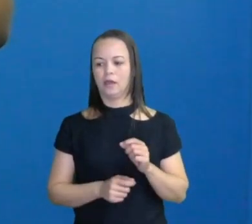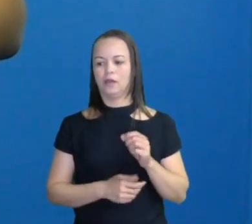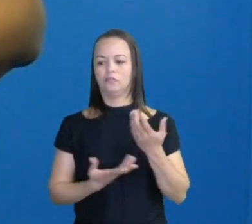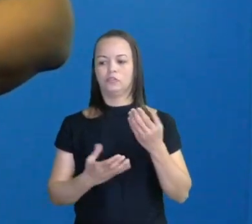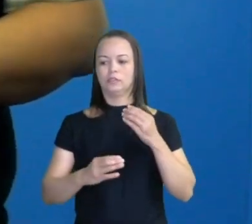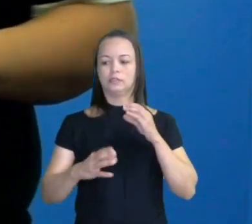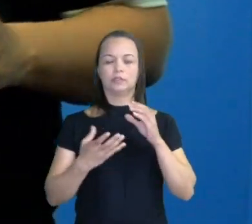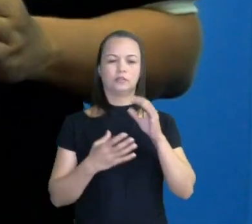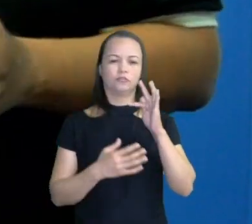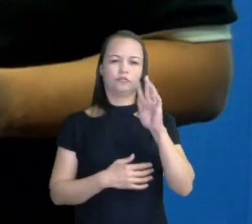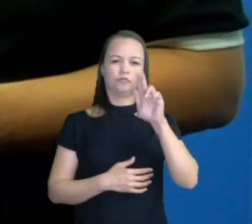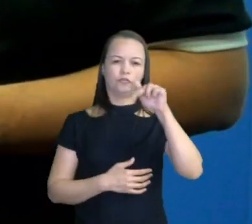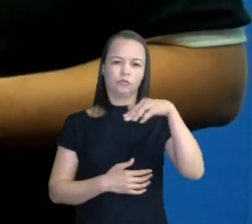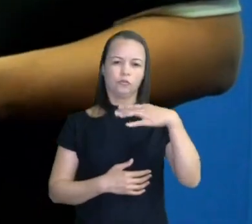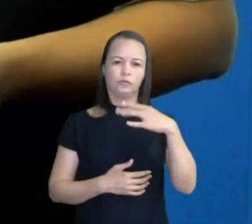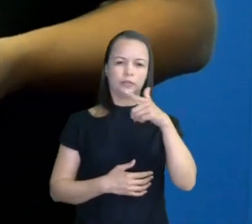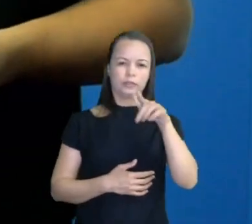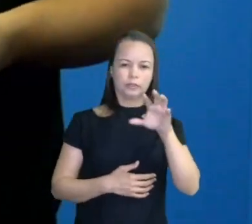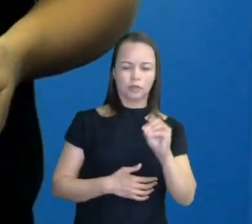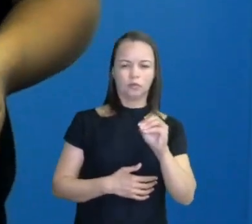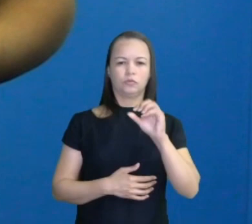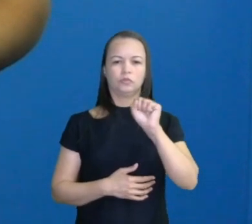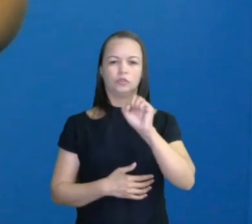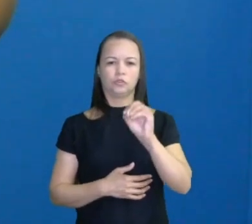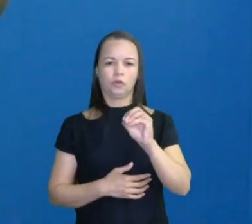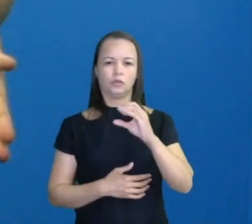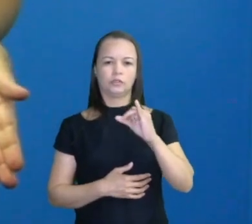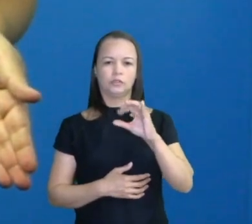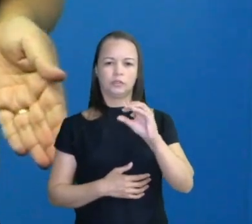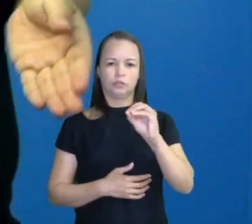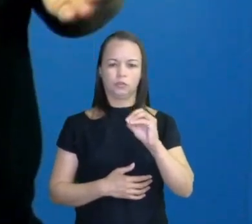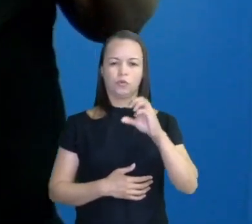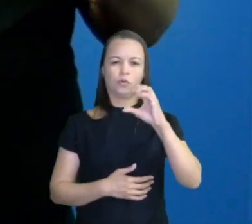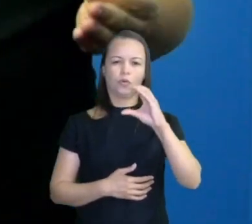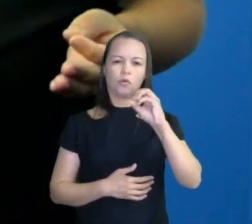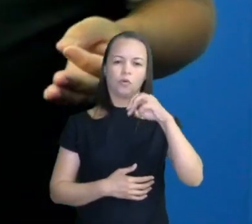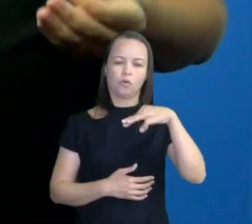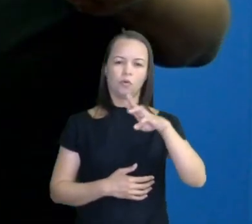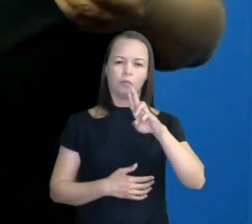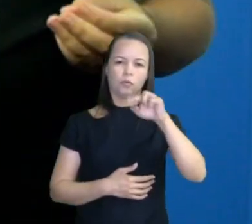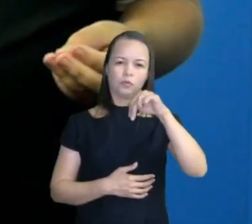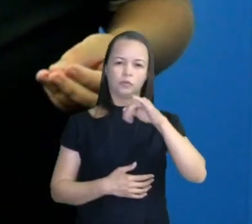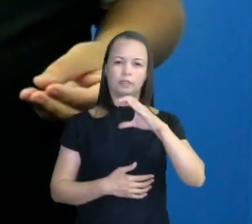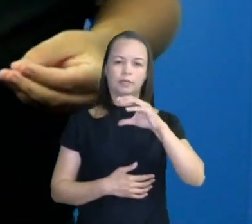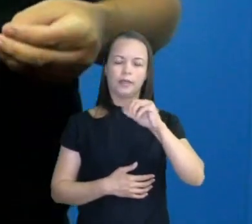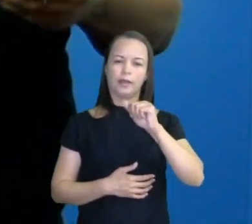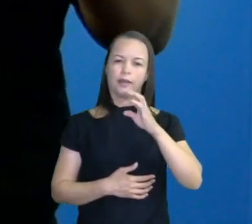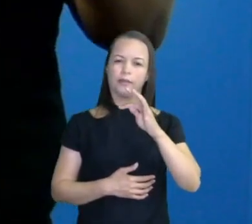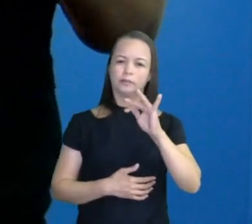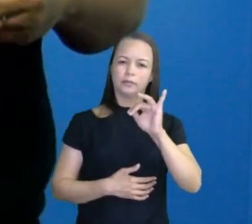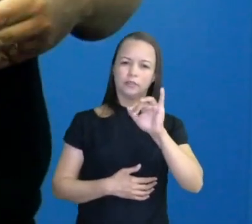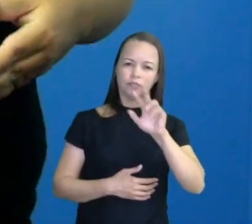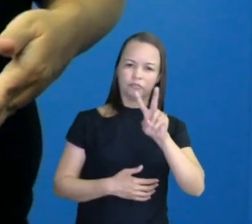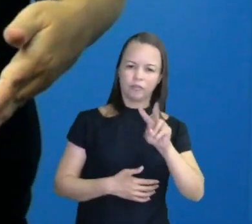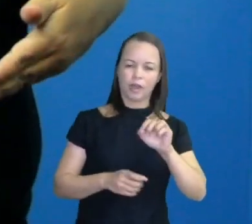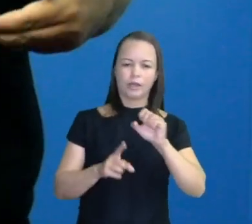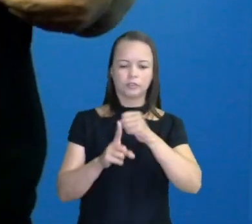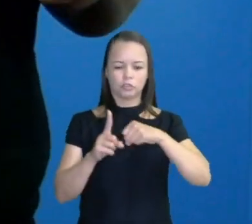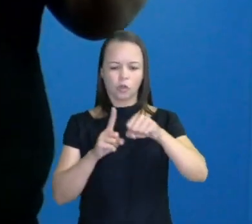sociocomunicativa. O que é isso? Todo texto, como eu falei, tem uma função social, tem uma